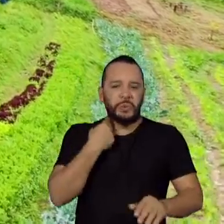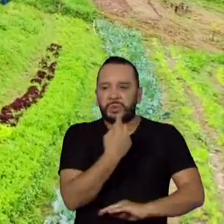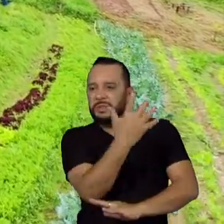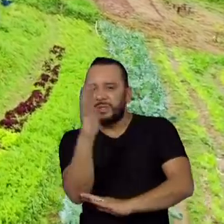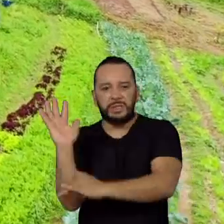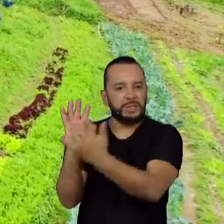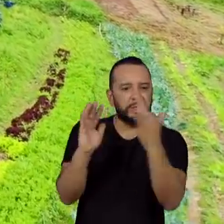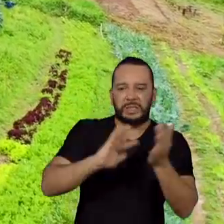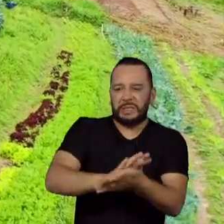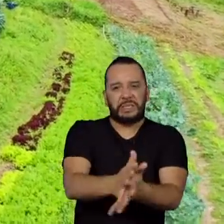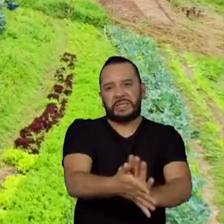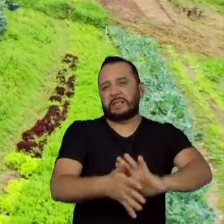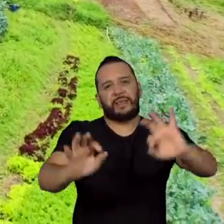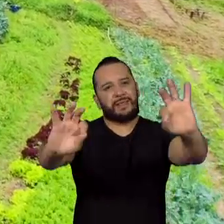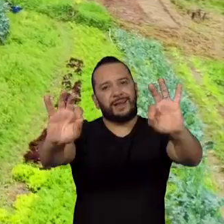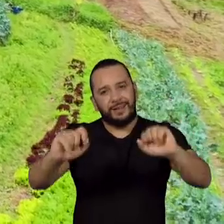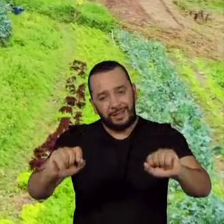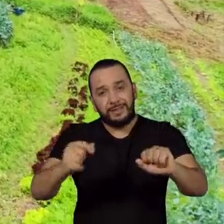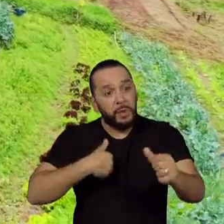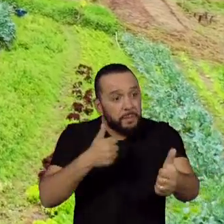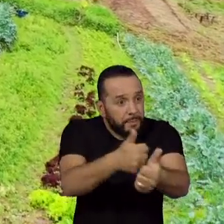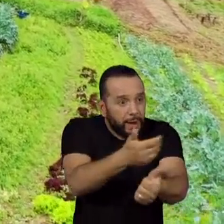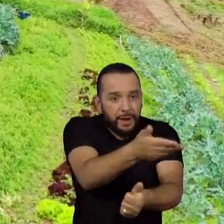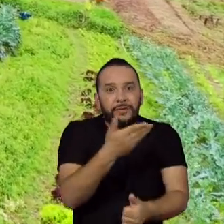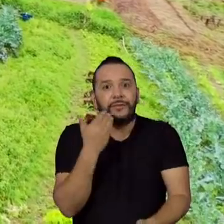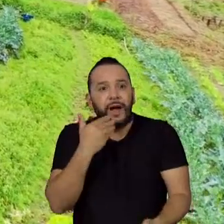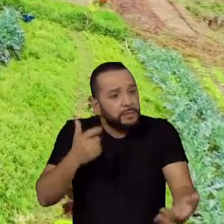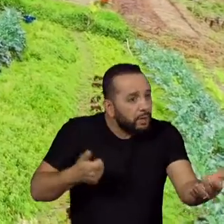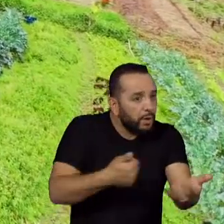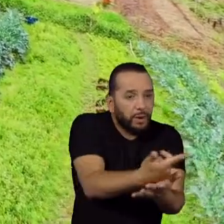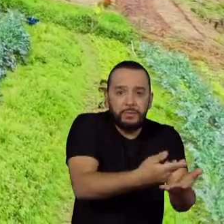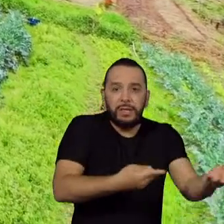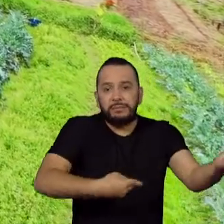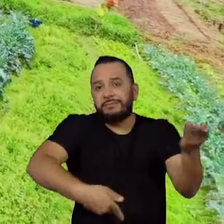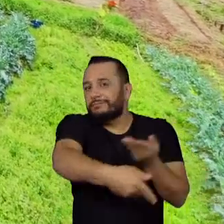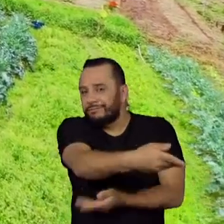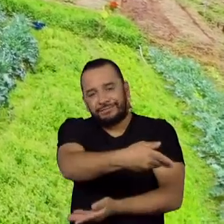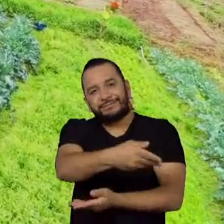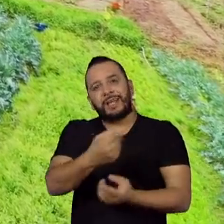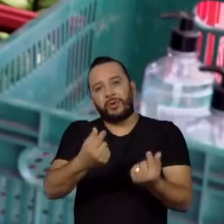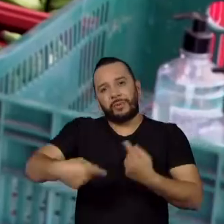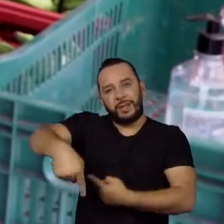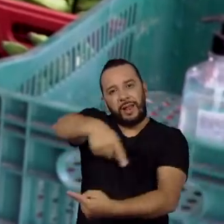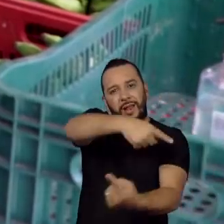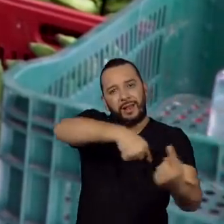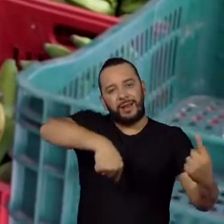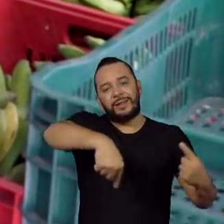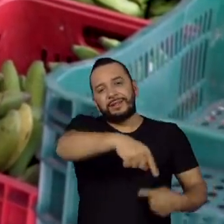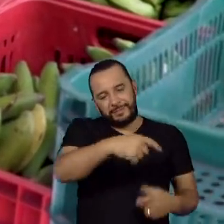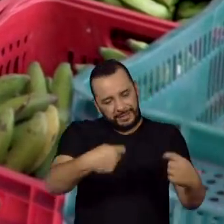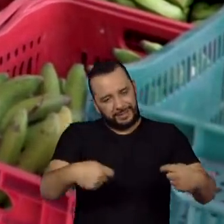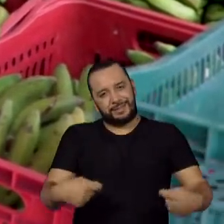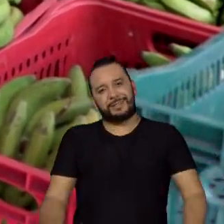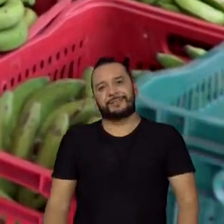está mais próximo realmente da gente e introduzir esse conceito no nosso dia a dia.